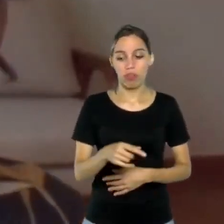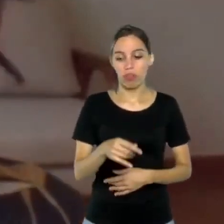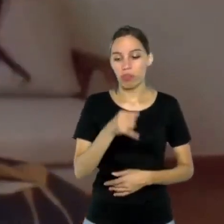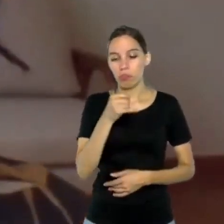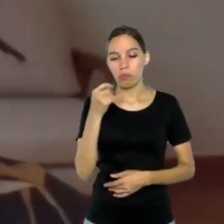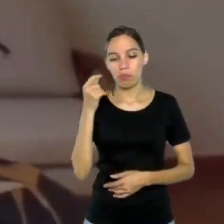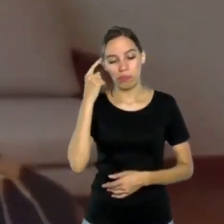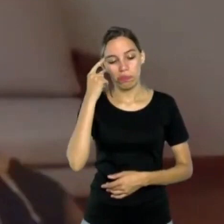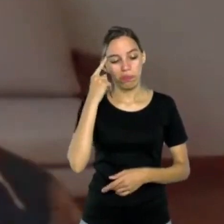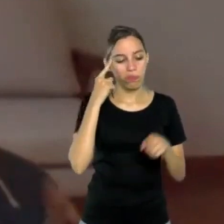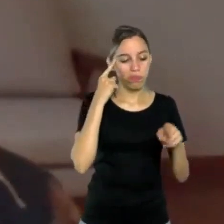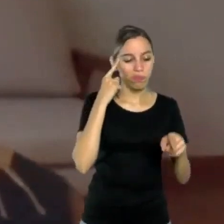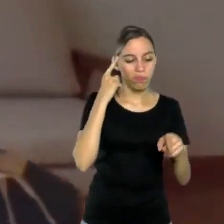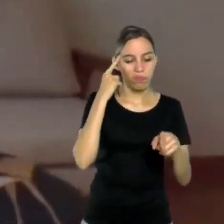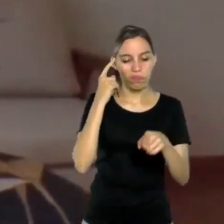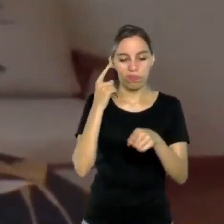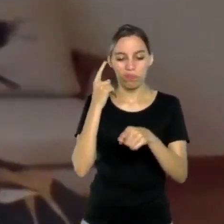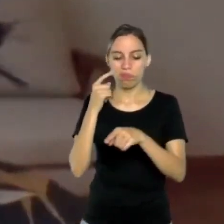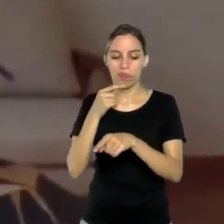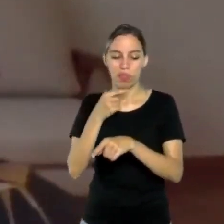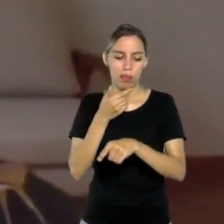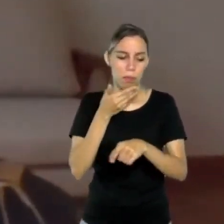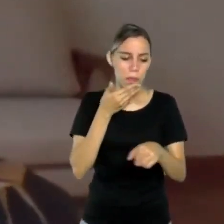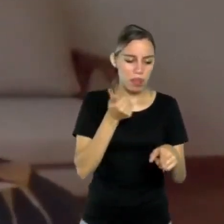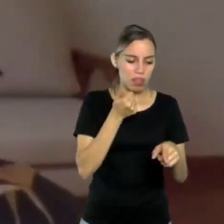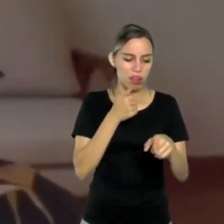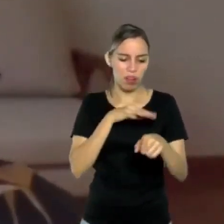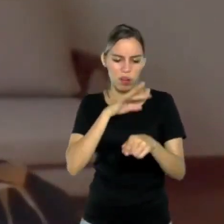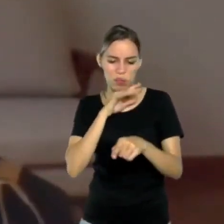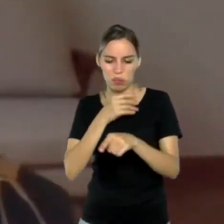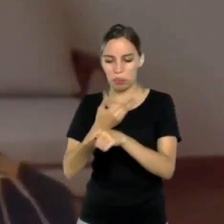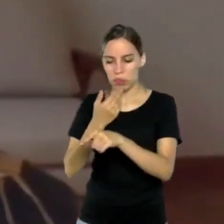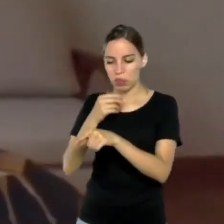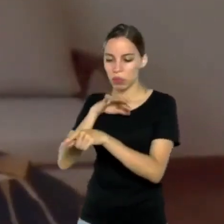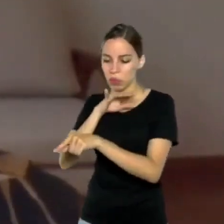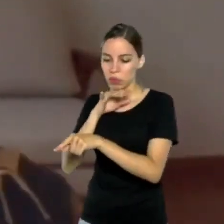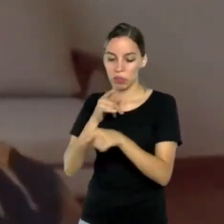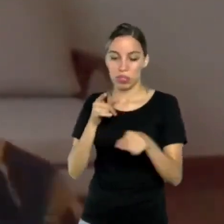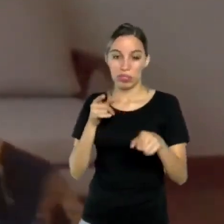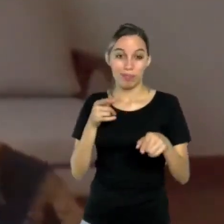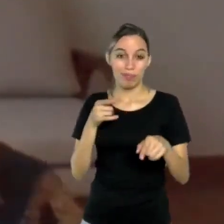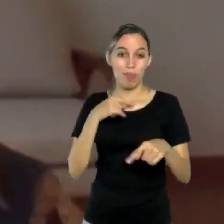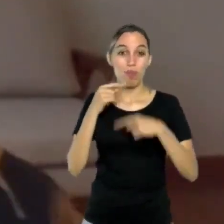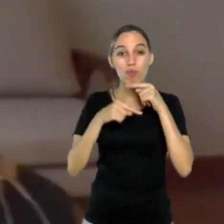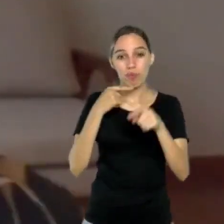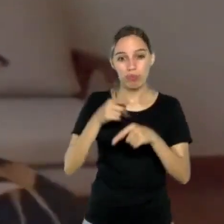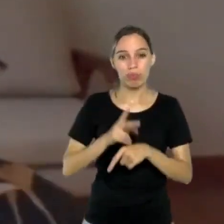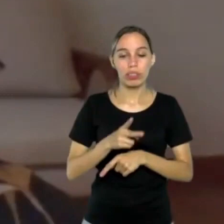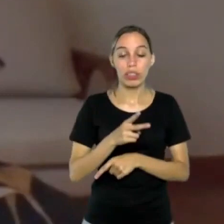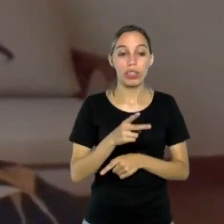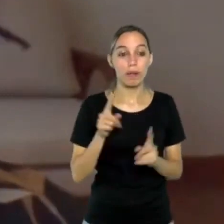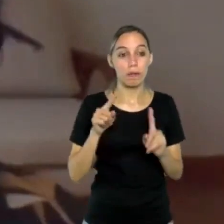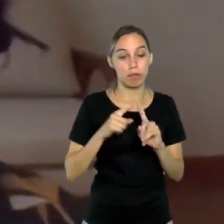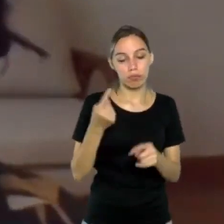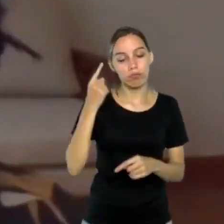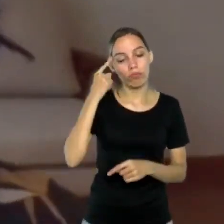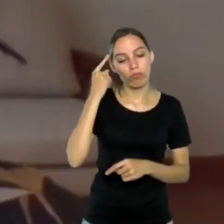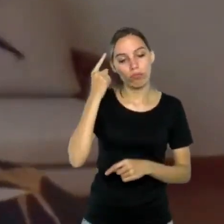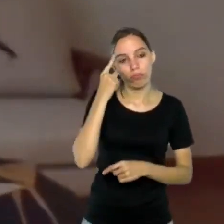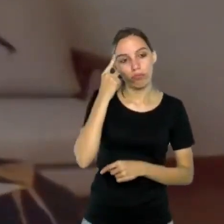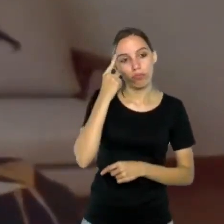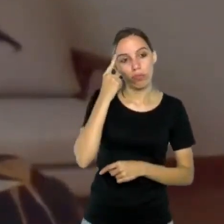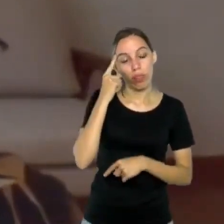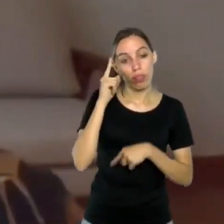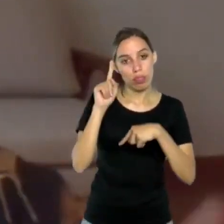qual que é melhor, qual que está ruim, enfim, fico numa indecisão eterna. Mas fui, assim, pensando, depois do